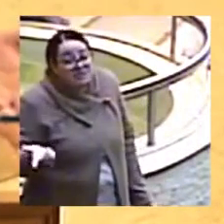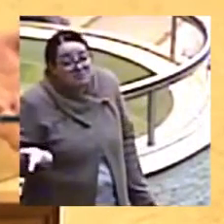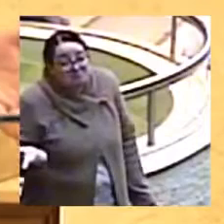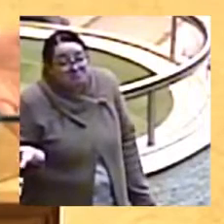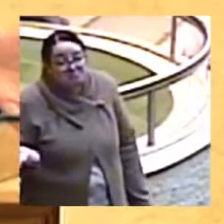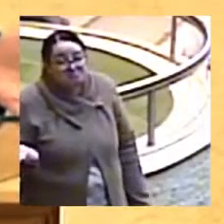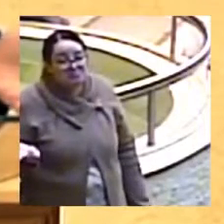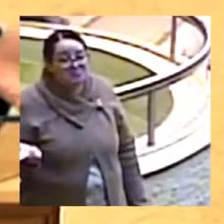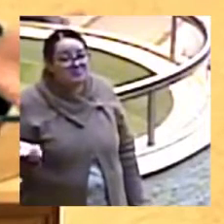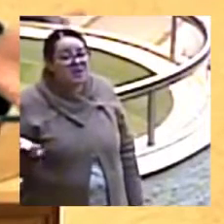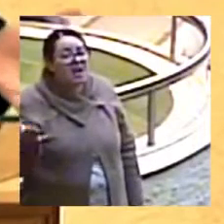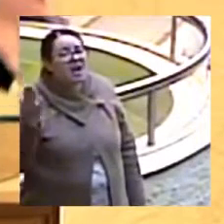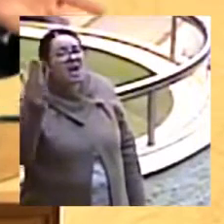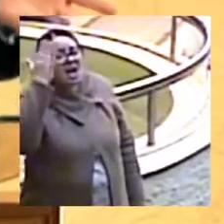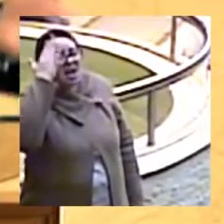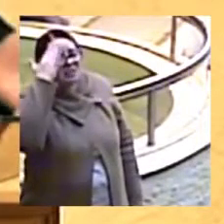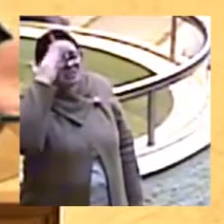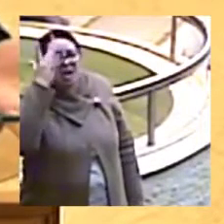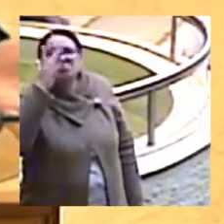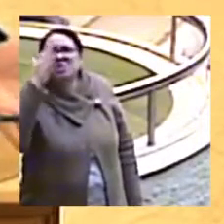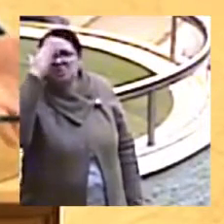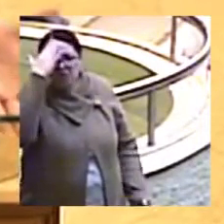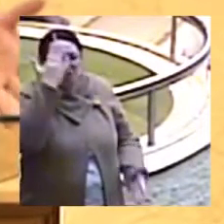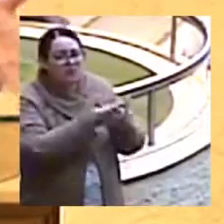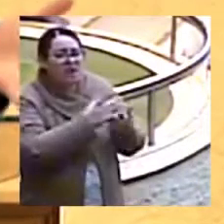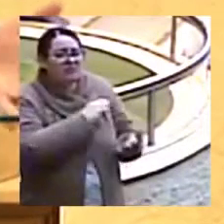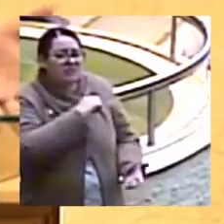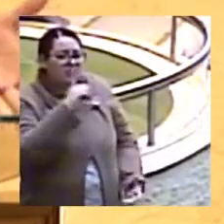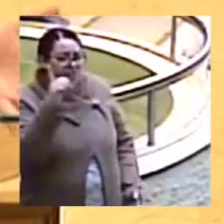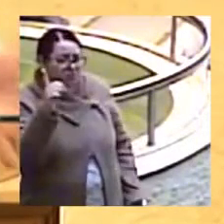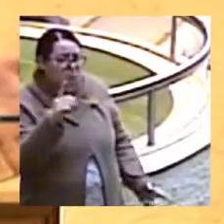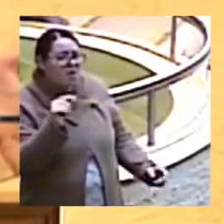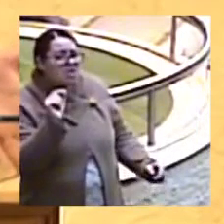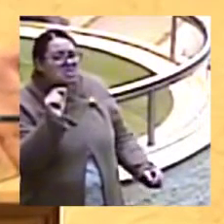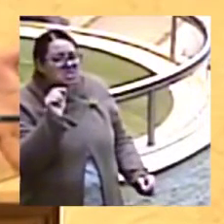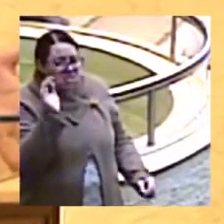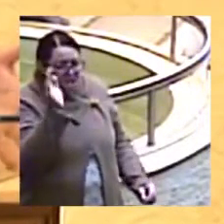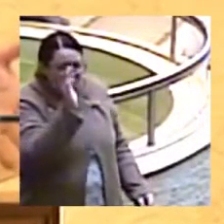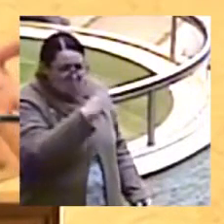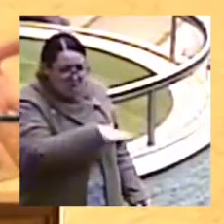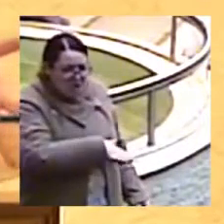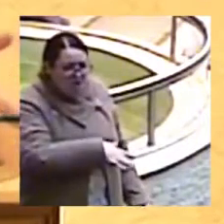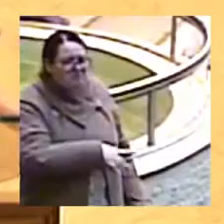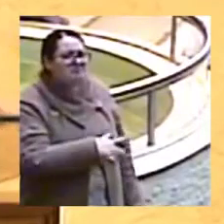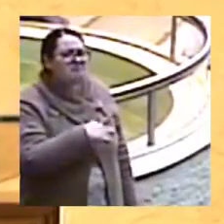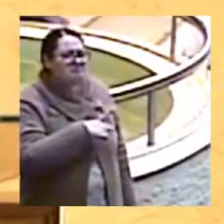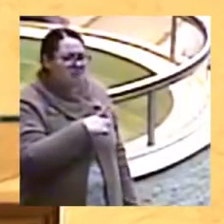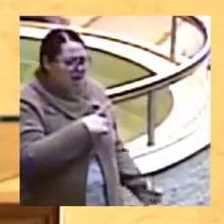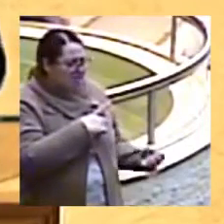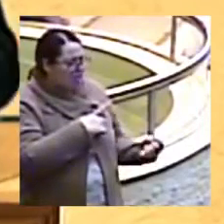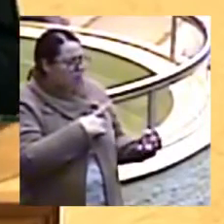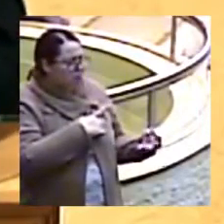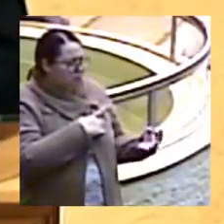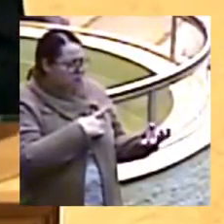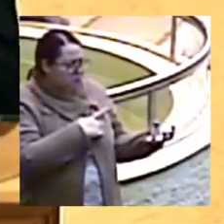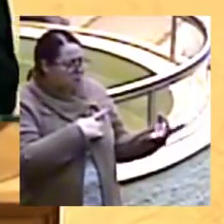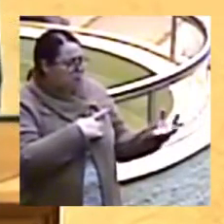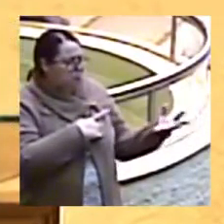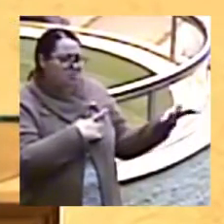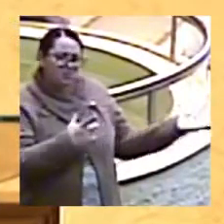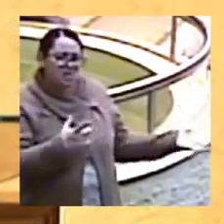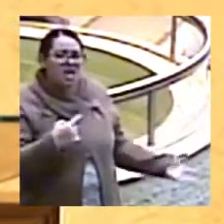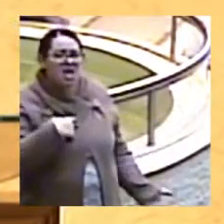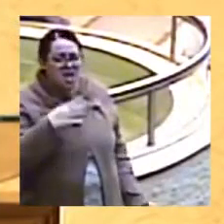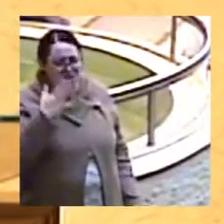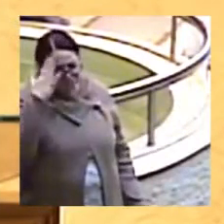enxofre, e vento abrasador, será parte, do seu cálice, Davi, está dizendo, eu confio, no juízo